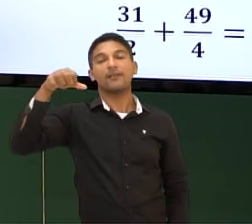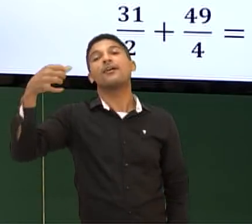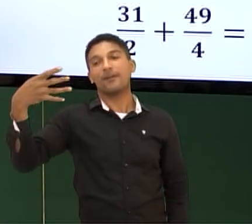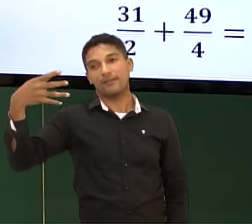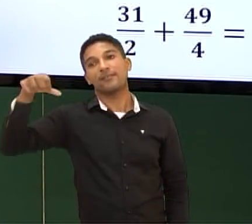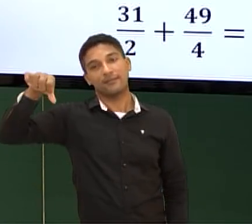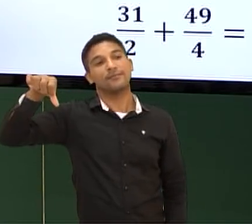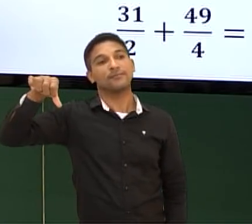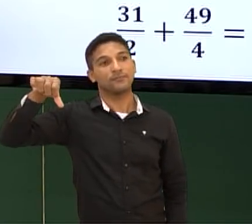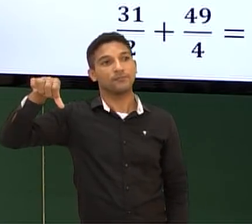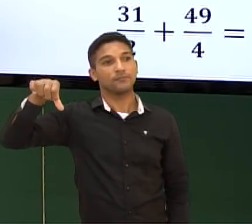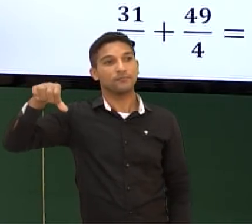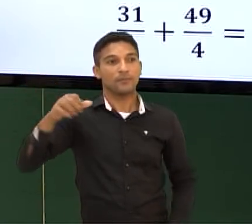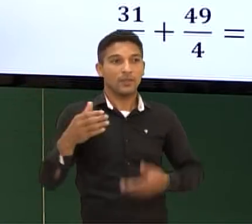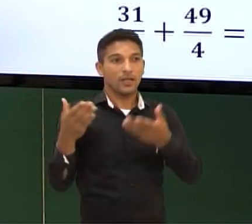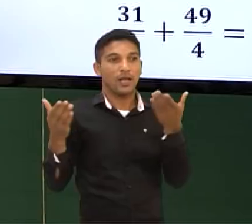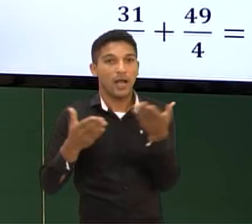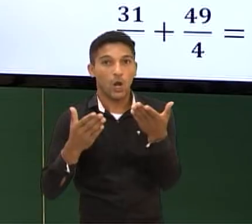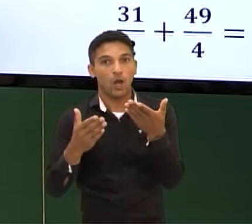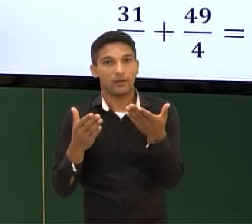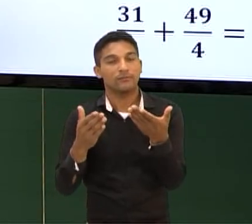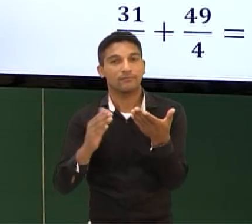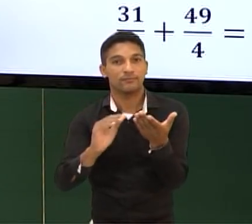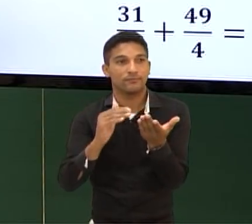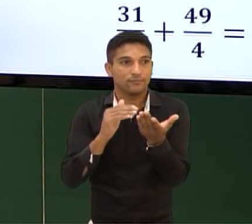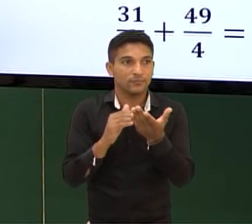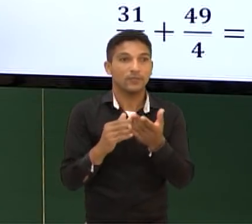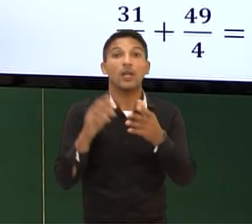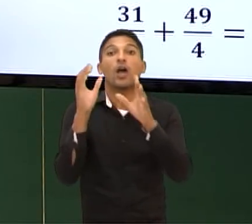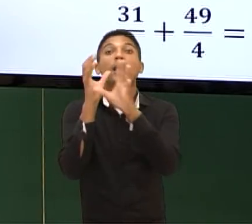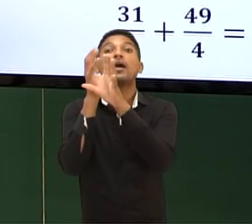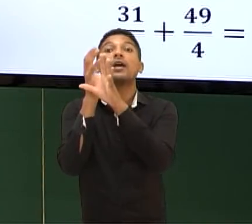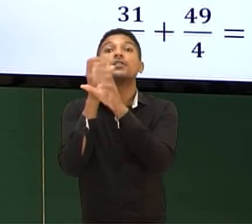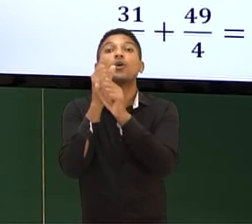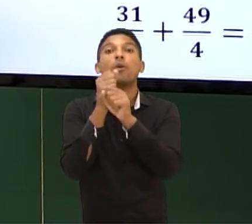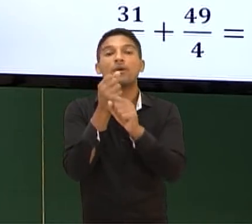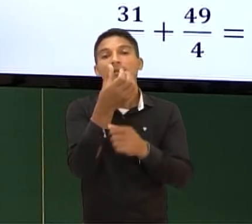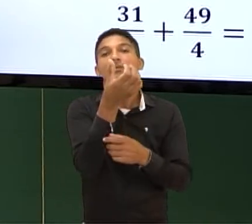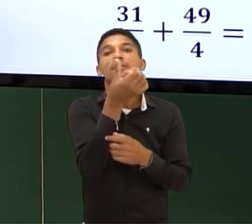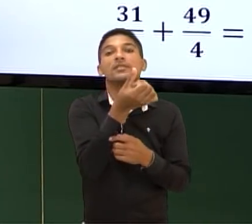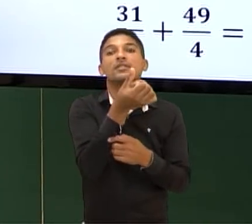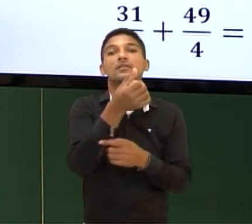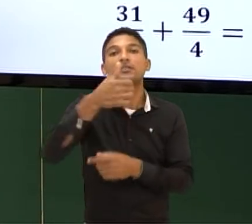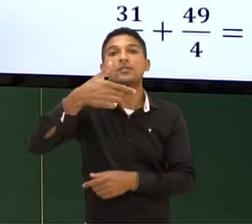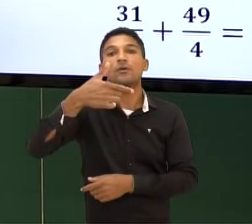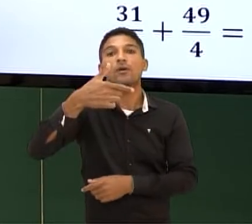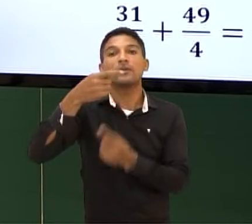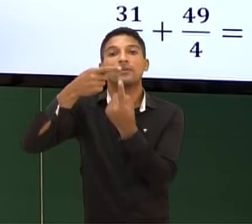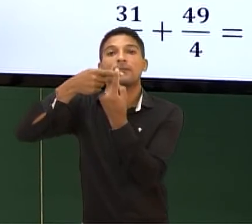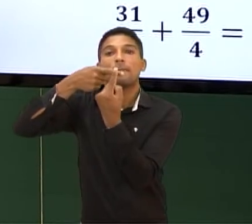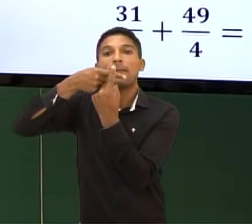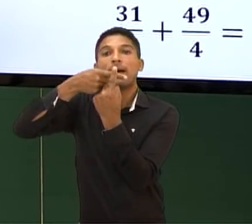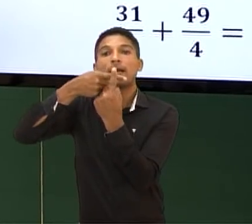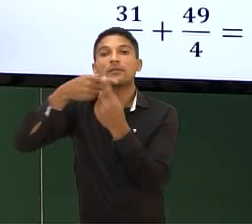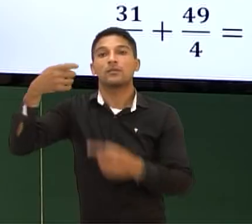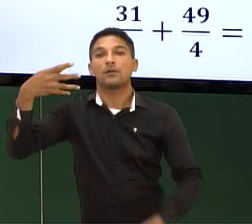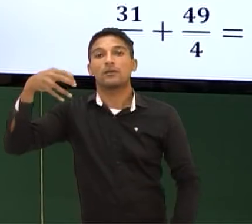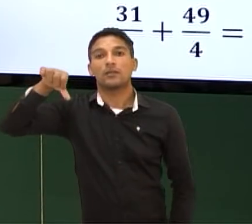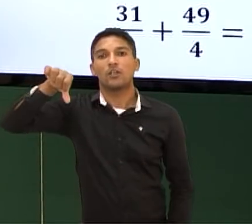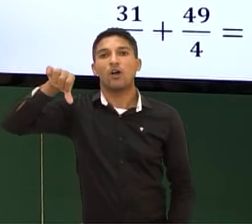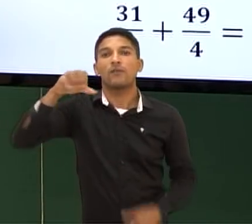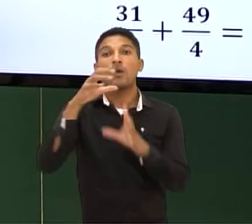49. Agora, já está um pouquinho mais simples. Eu só vou somar 62 com 49. Quanto que é 62